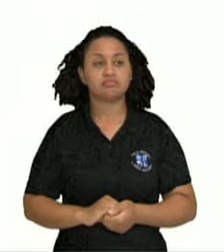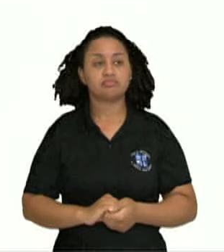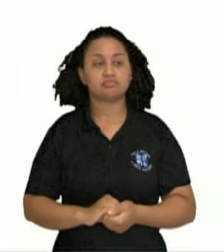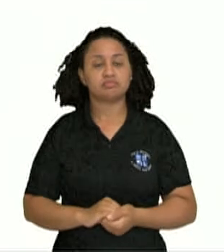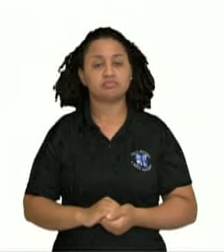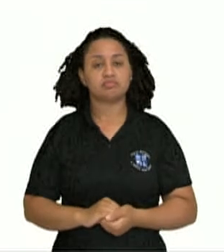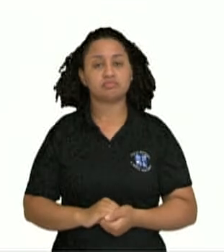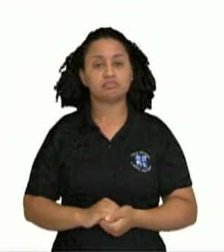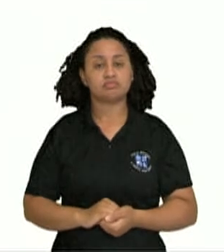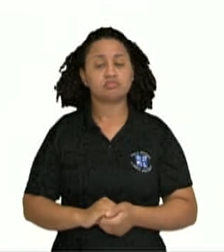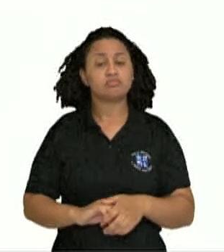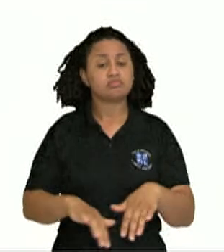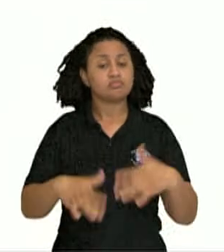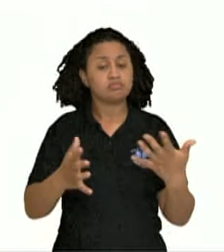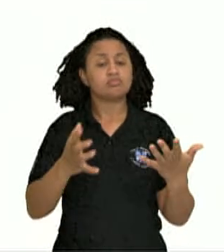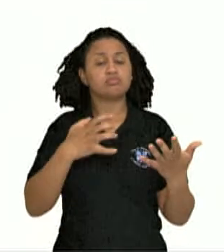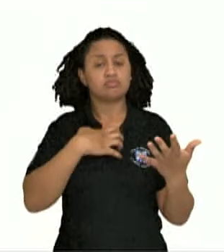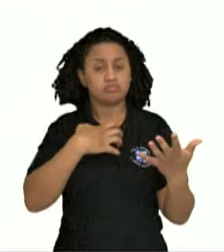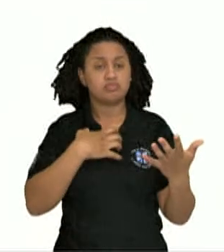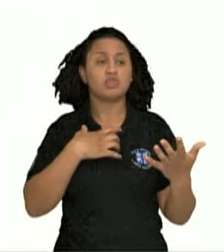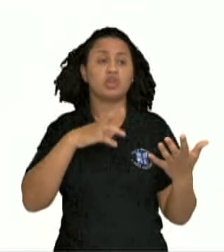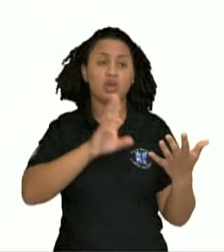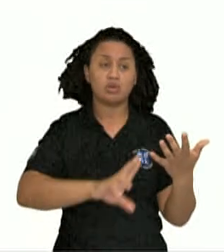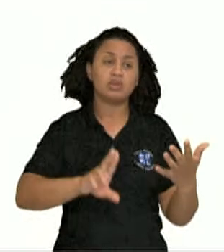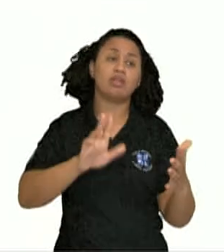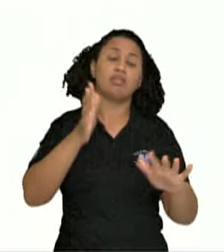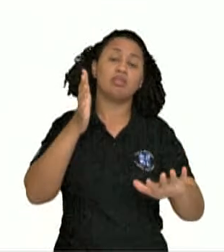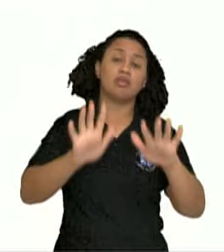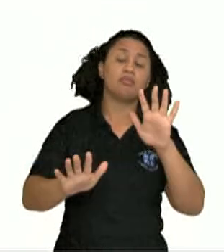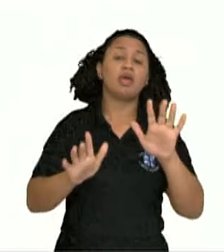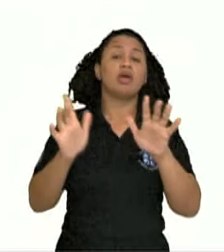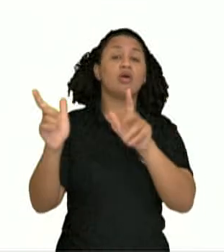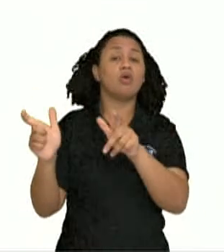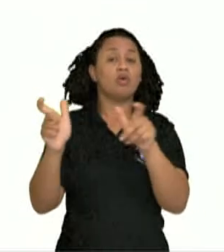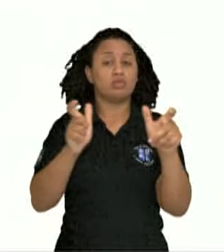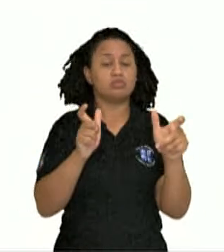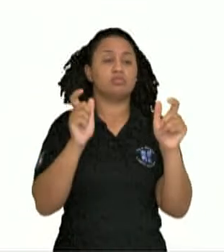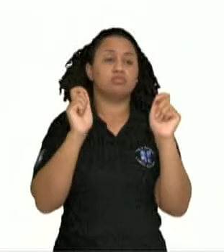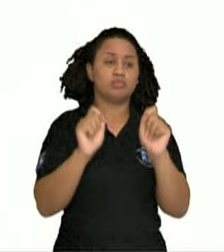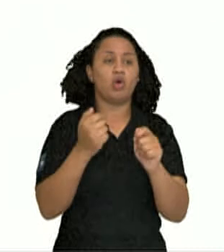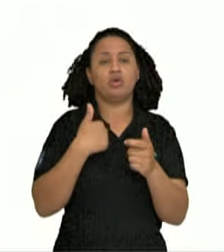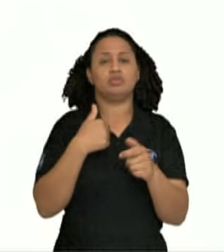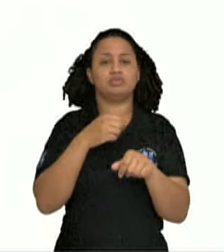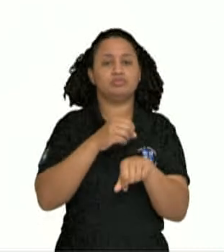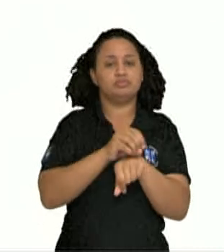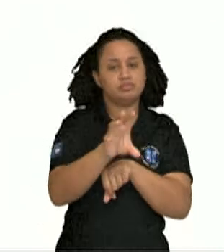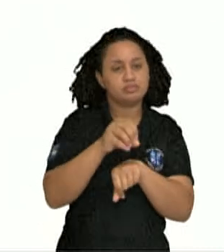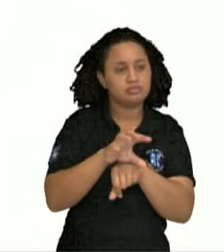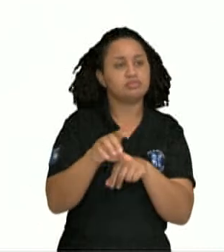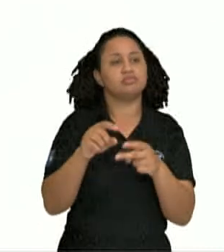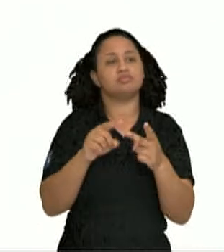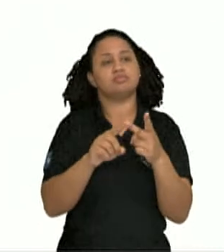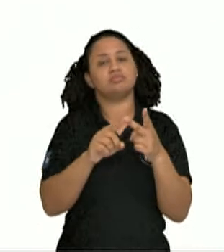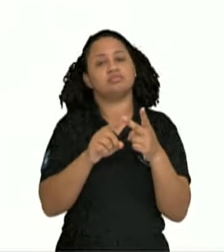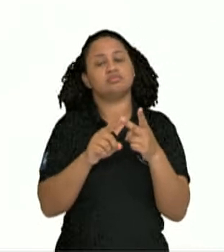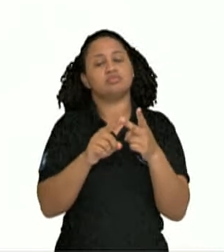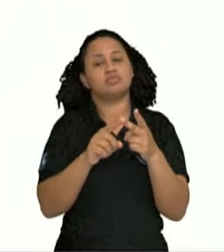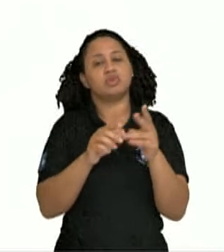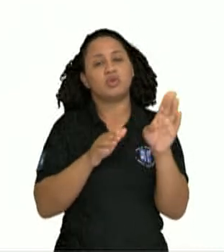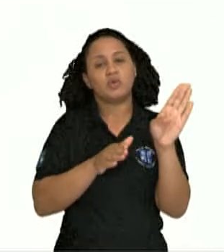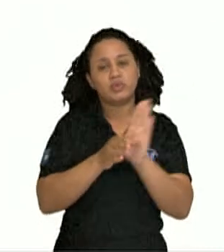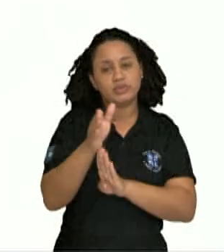imperativo negativo você vai utilizar dependendo do contexto, pode ser para dar uma instrução, pode ser para